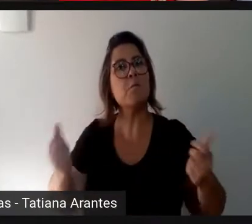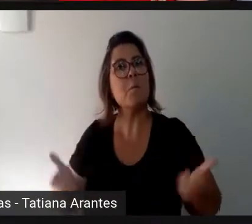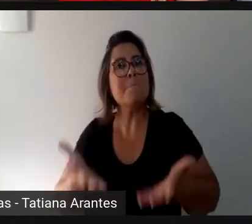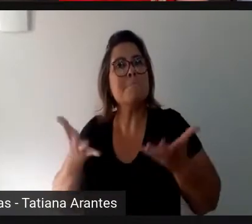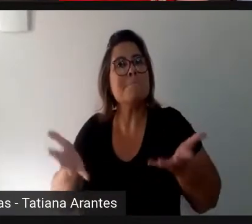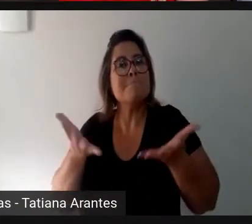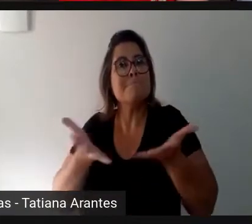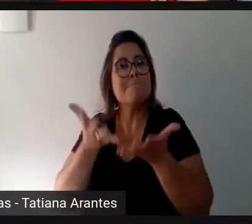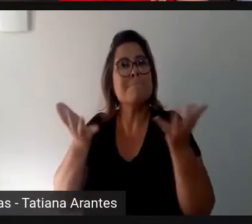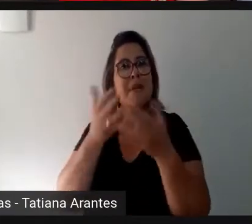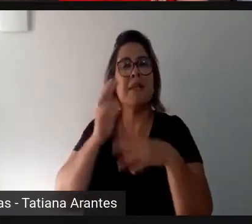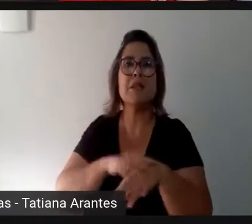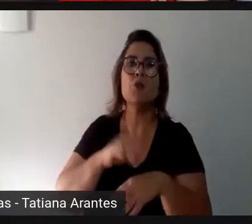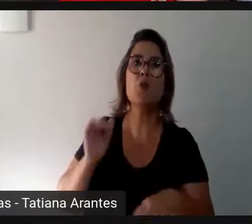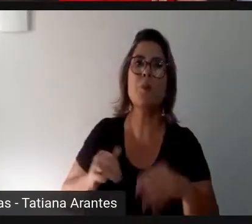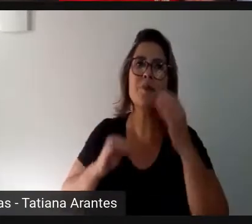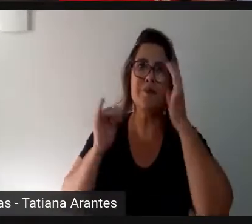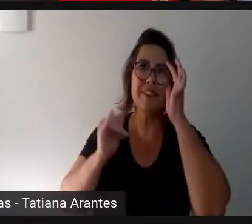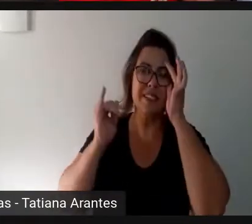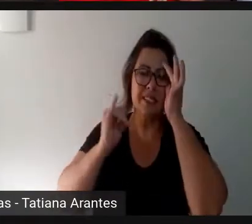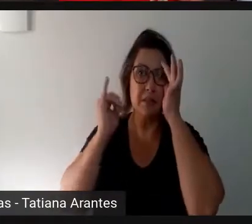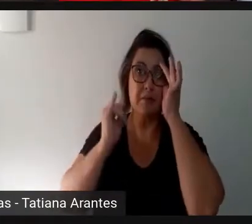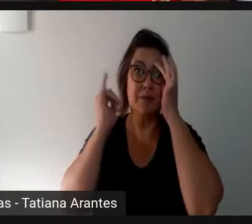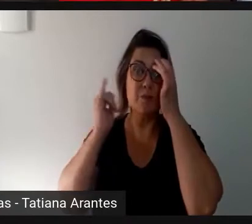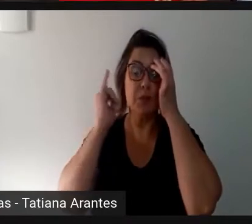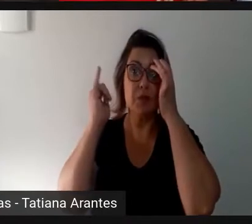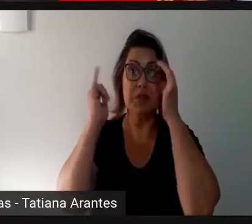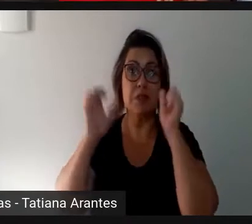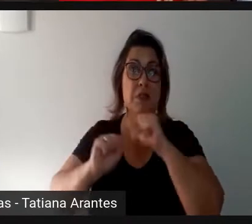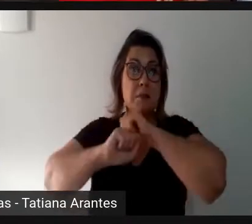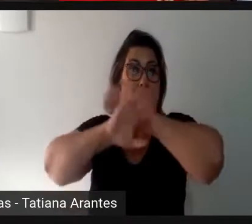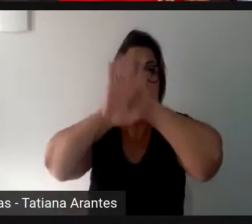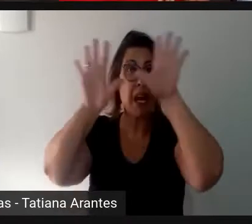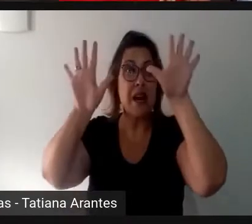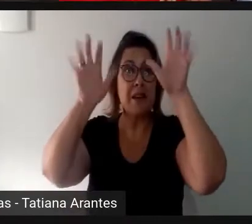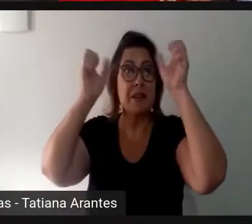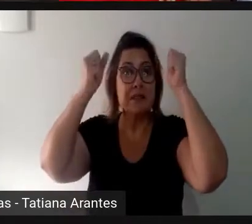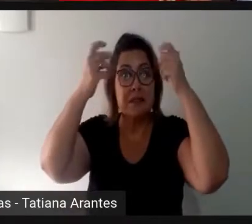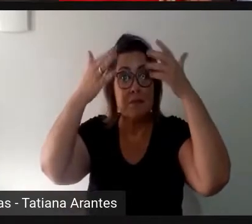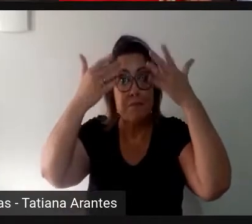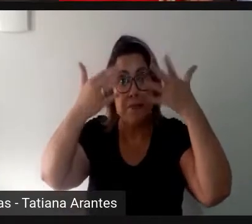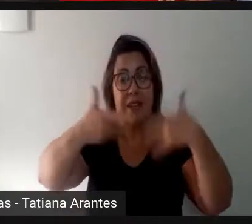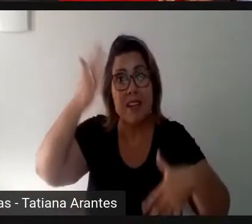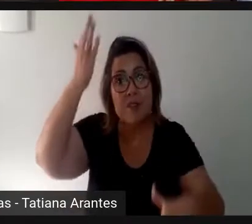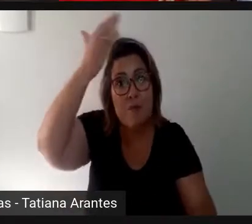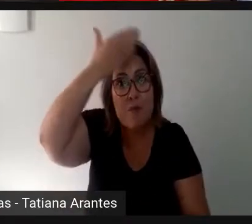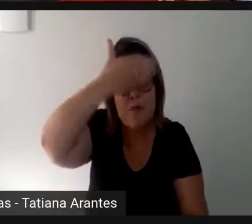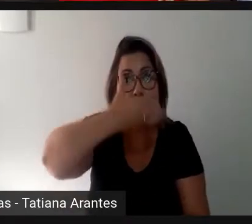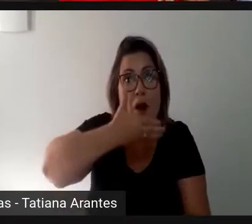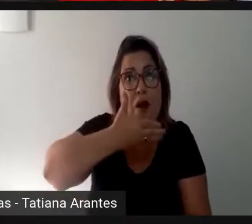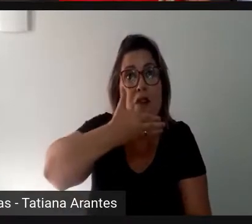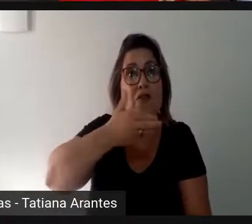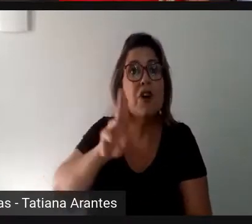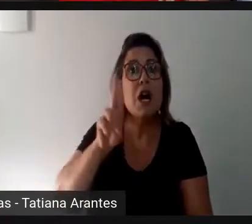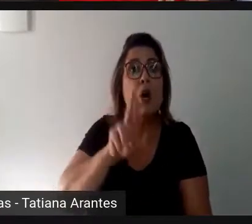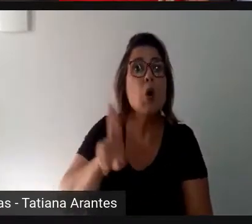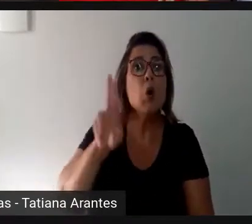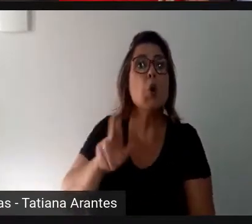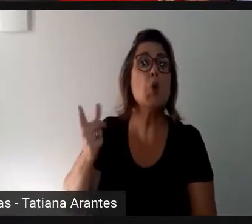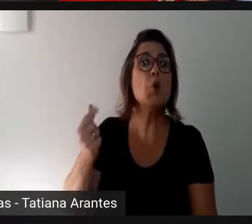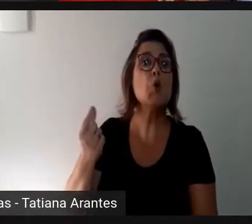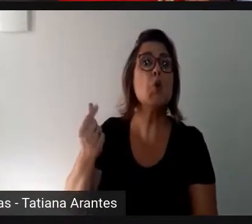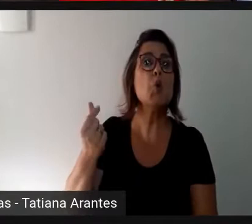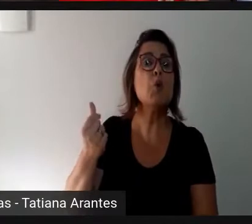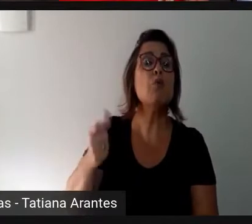uma dimensão importante do compliance. Explique, preste contas de forma generosa, porque você está provendo isso à sociedade,